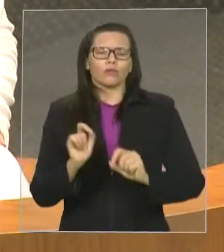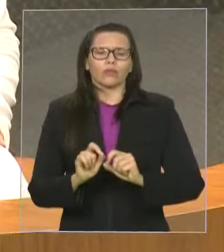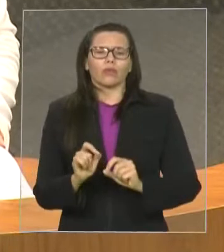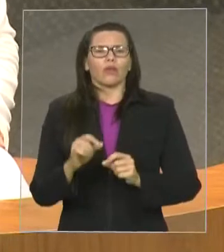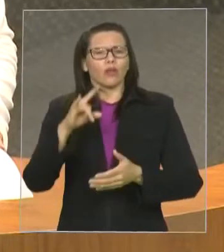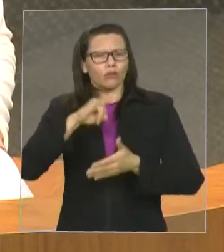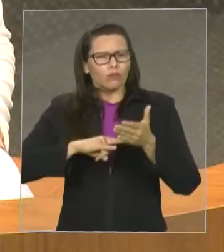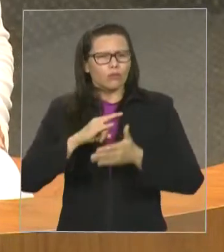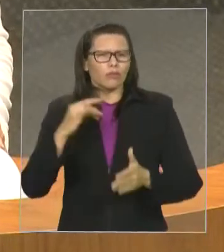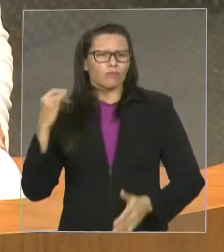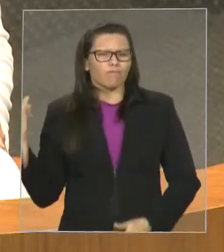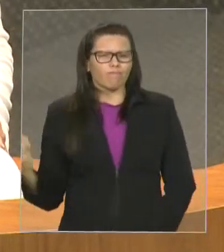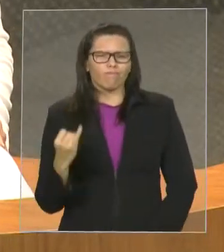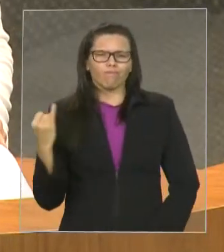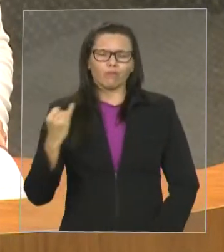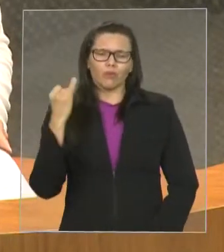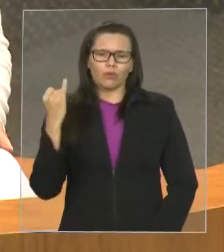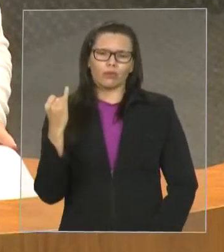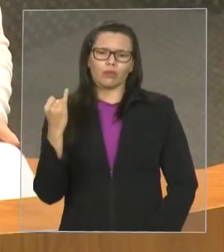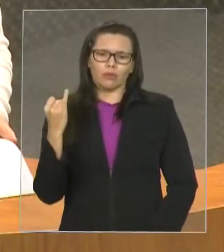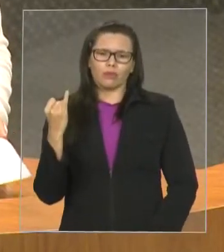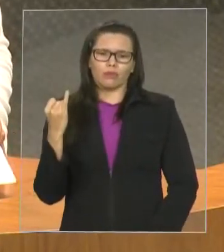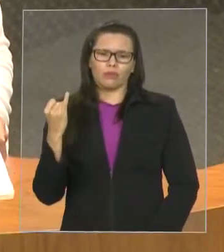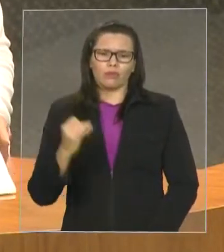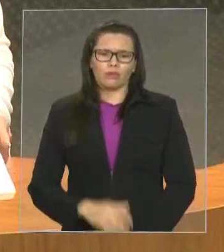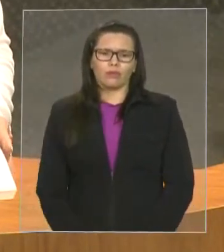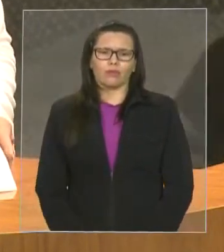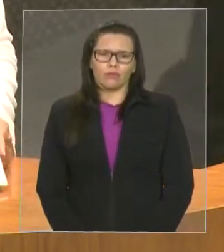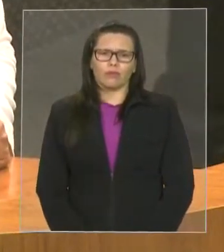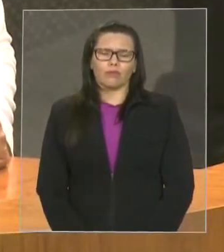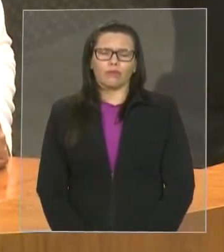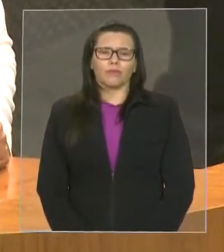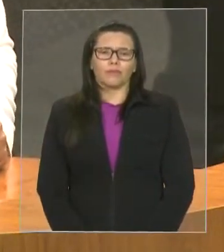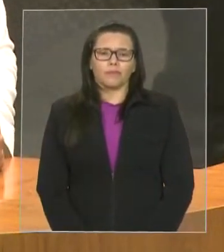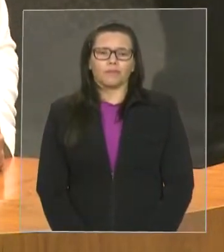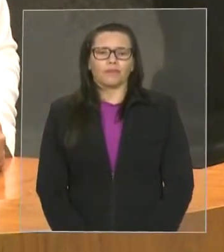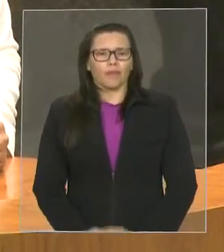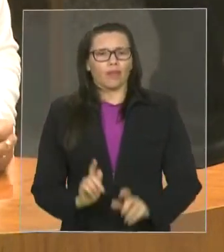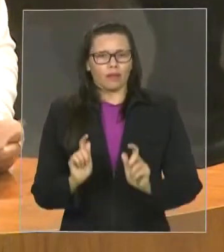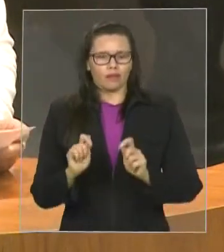essenciais, visto que boa parte da nossa população